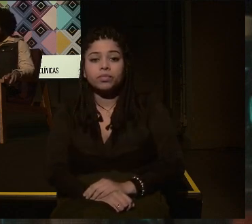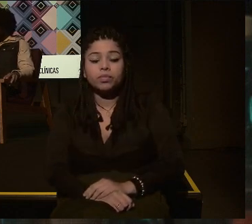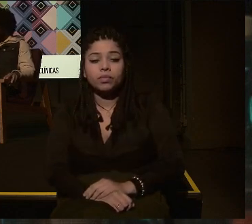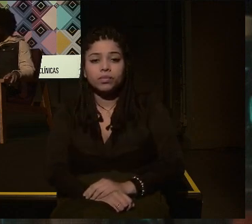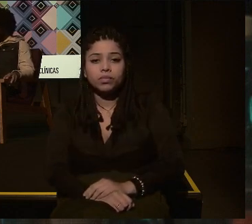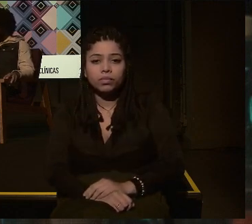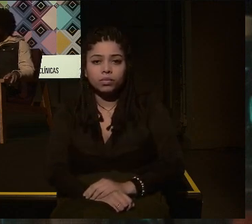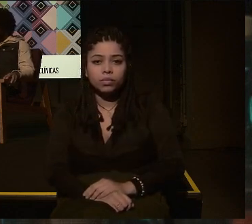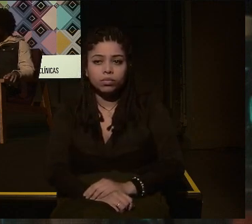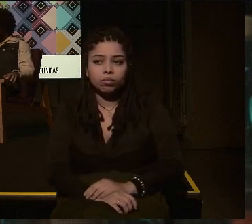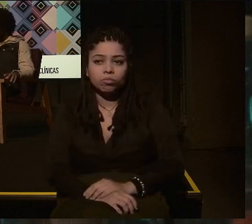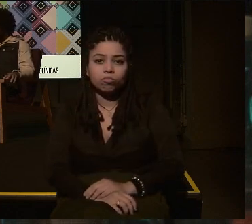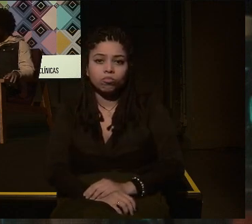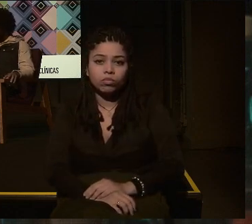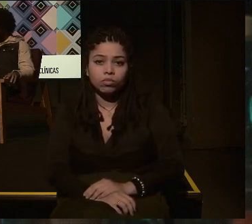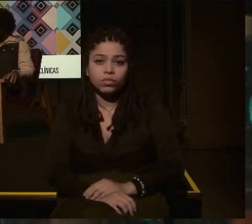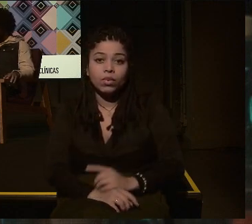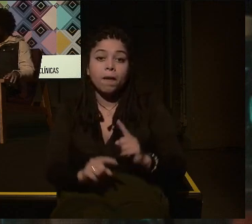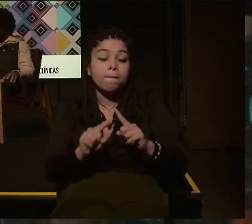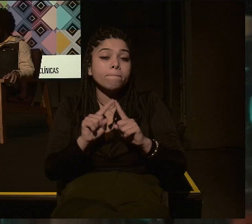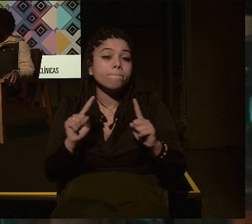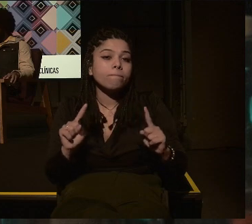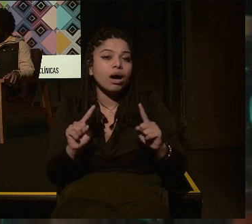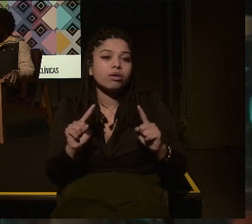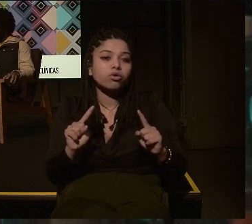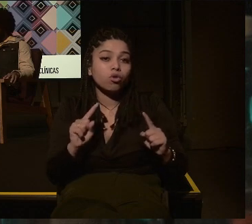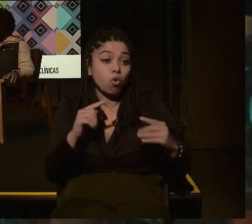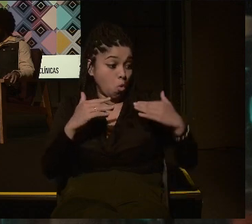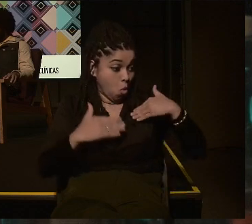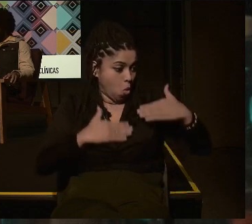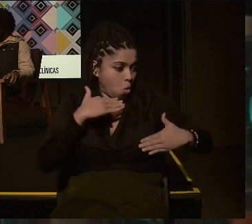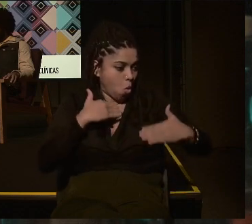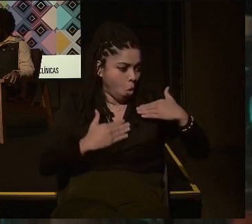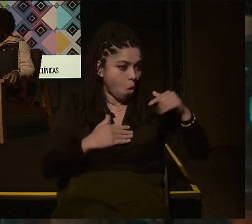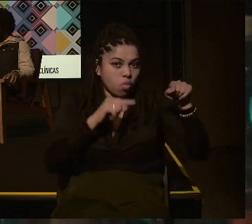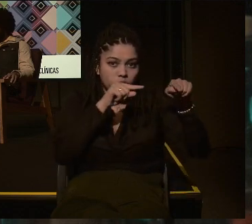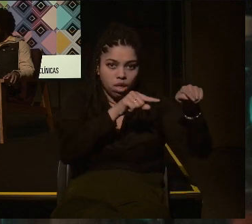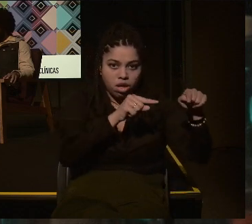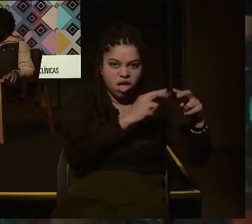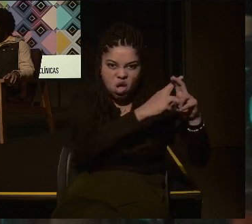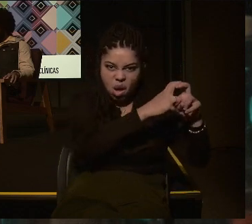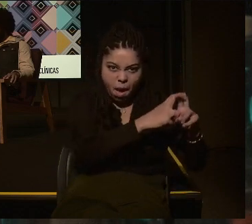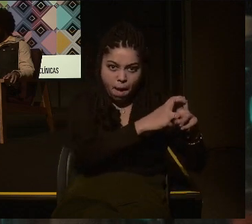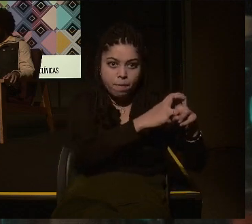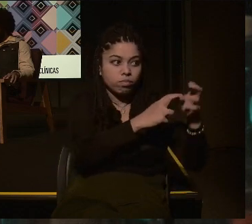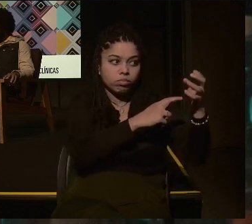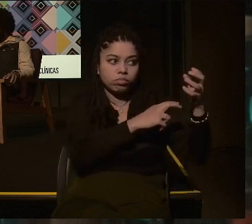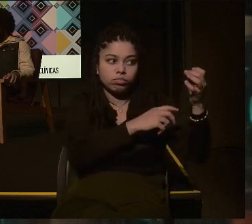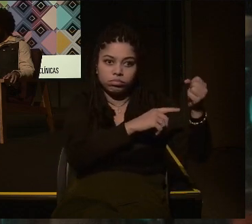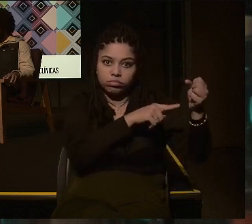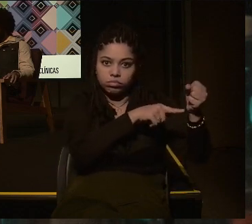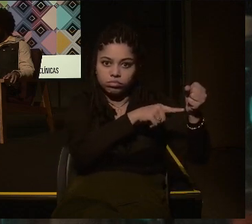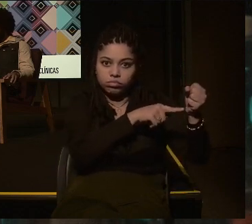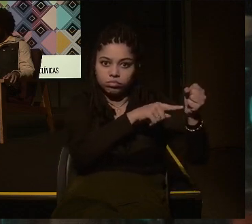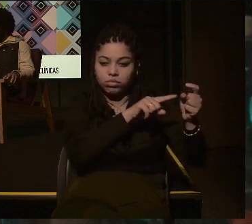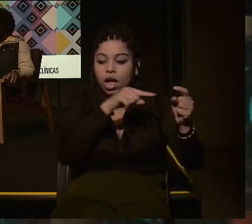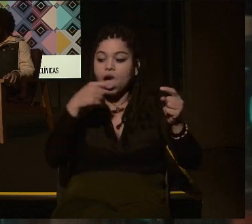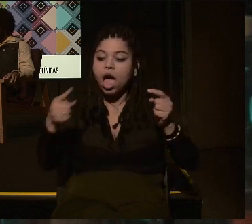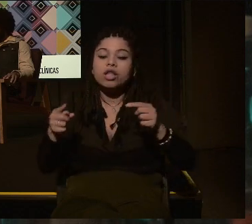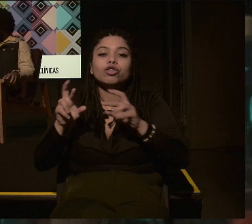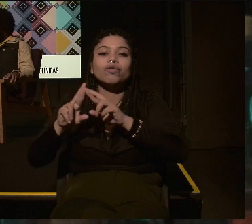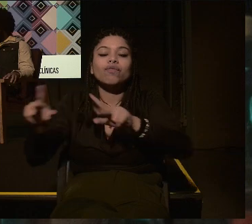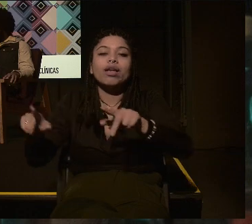inscrições corpóreas que maciçamente estão e estavam nos